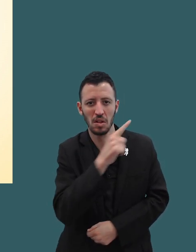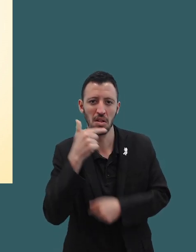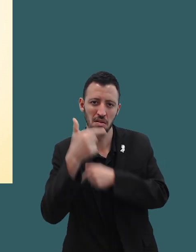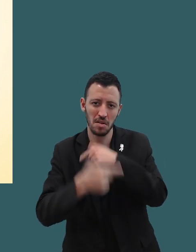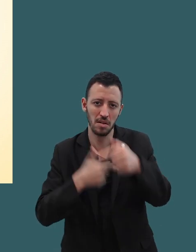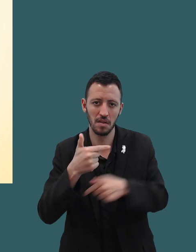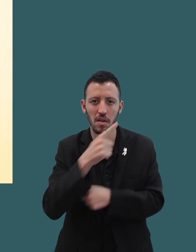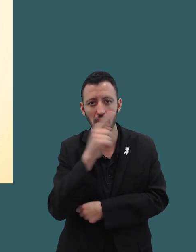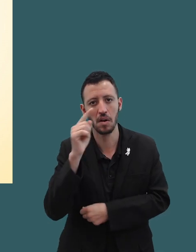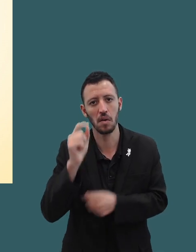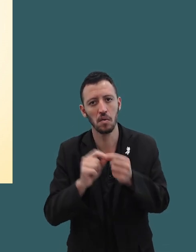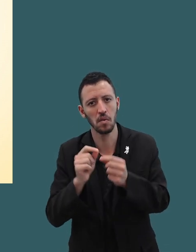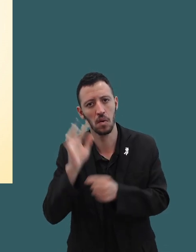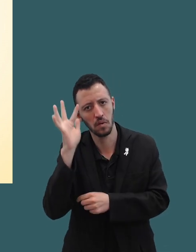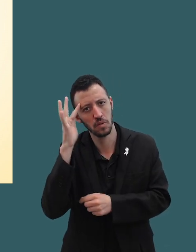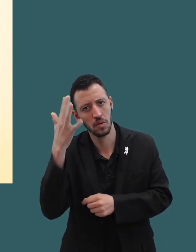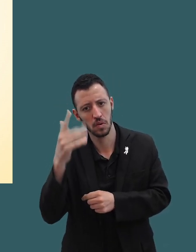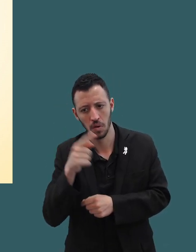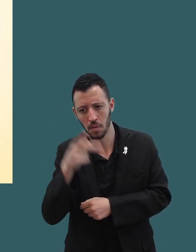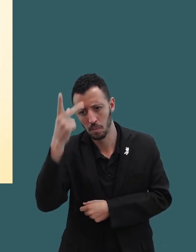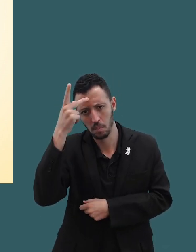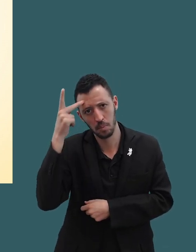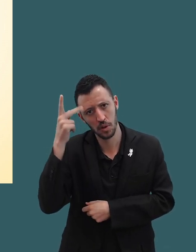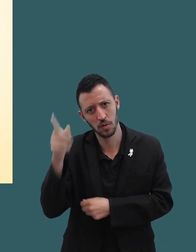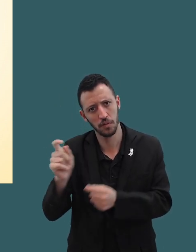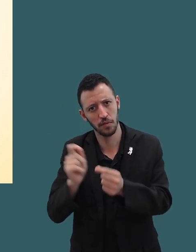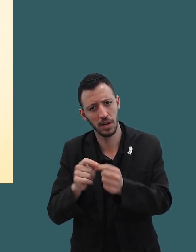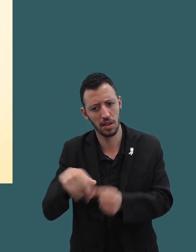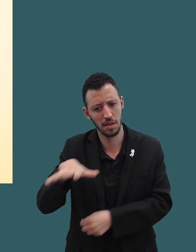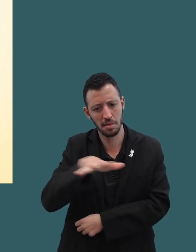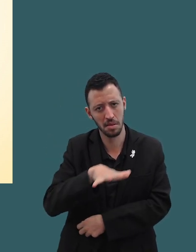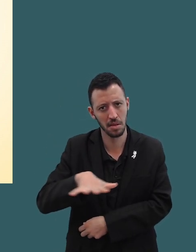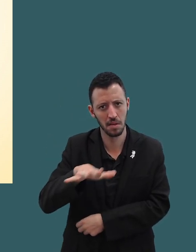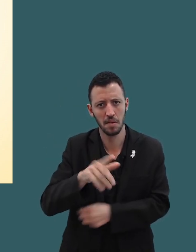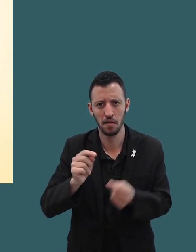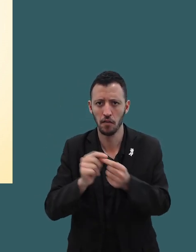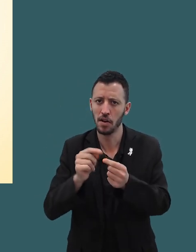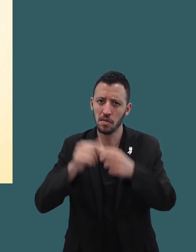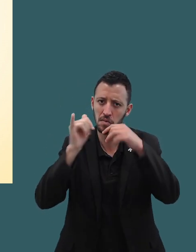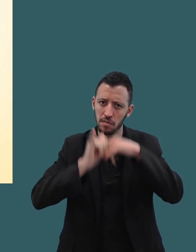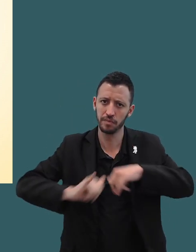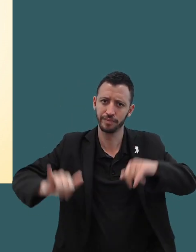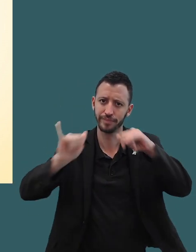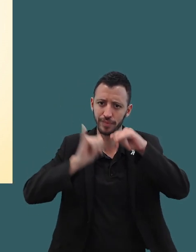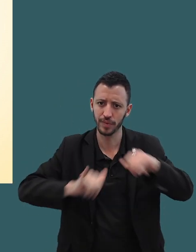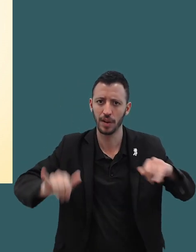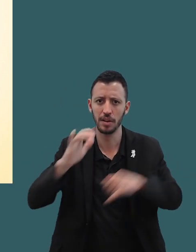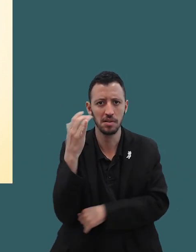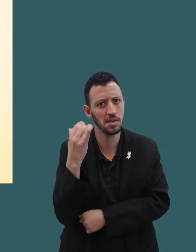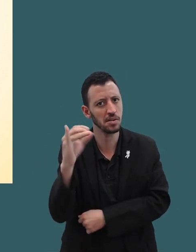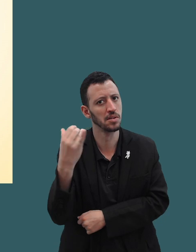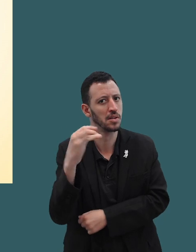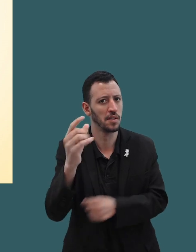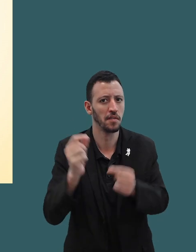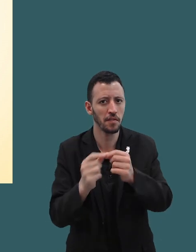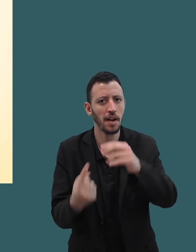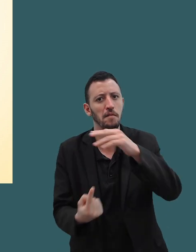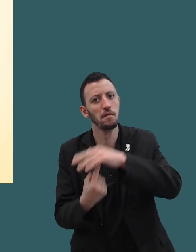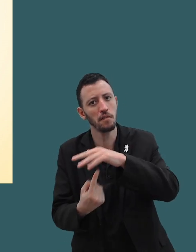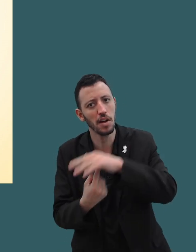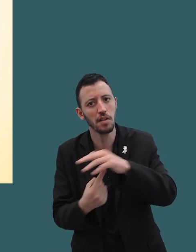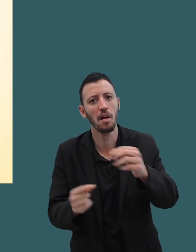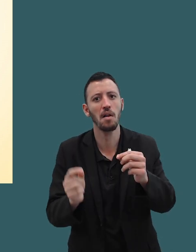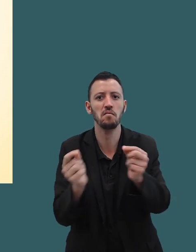que é realizado pelos atores que estão nesse território, que fazem divulgação científica, que fazem feiras,